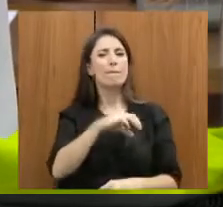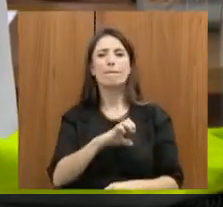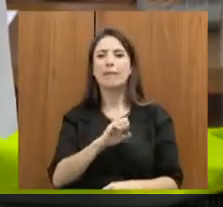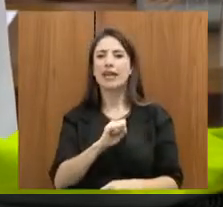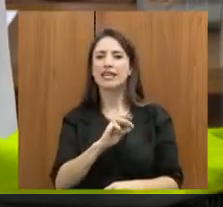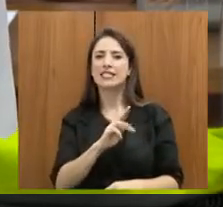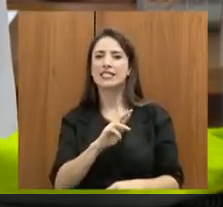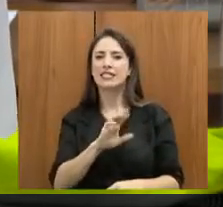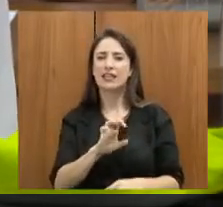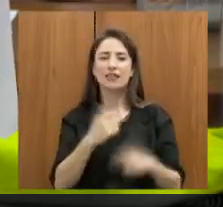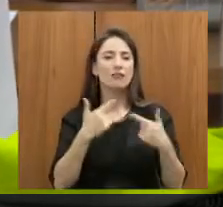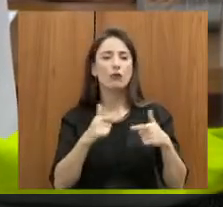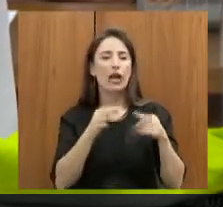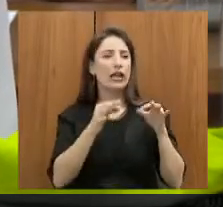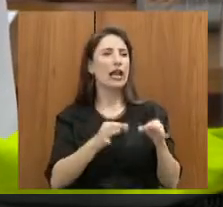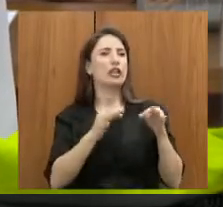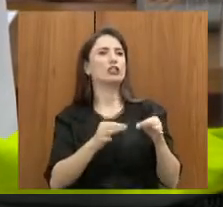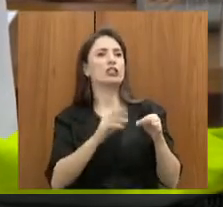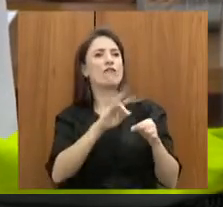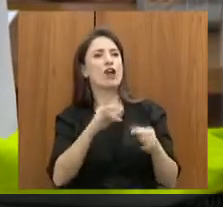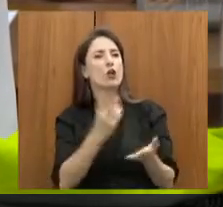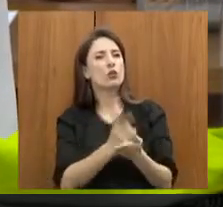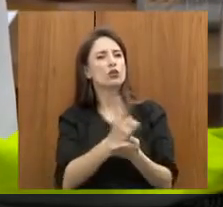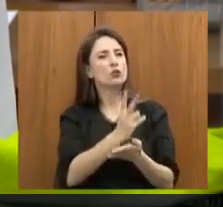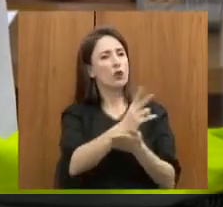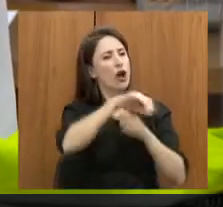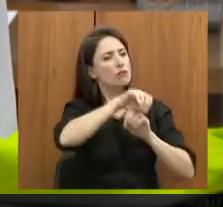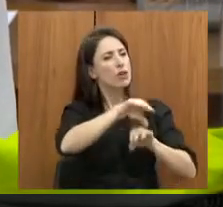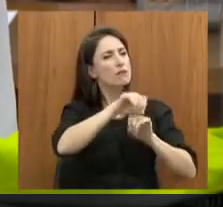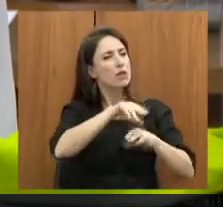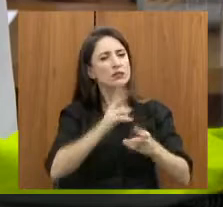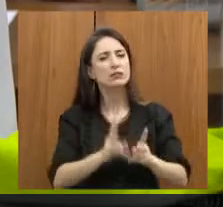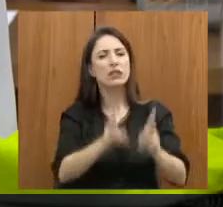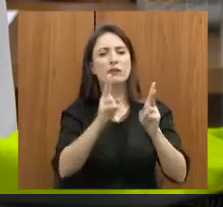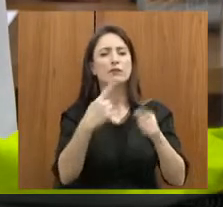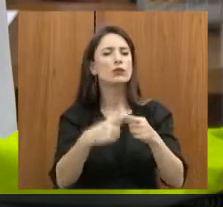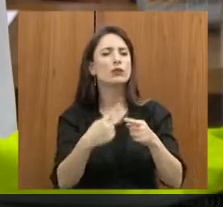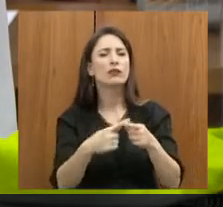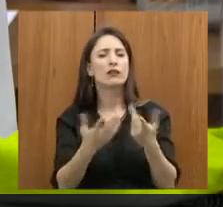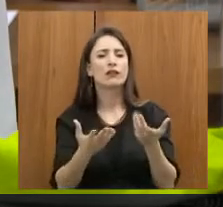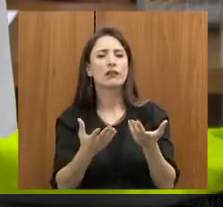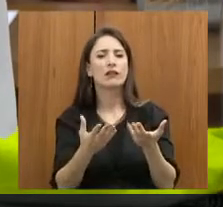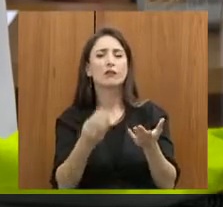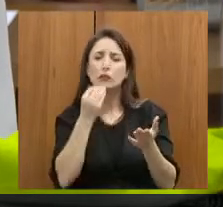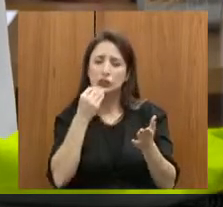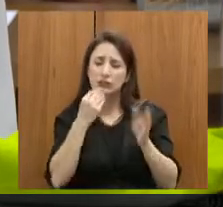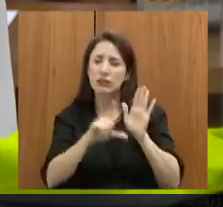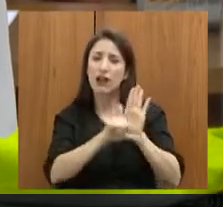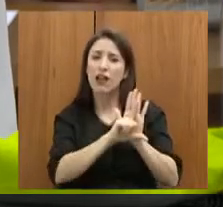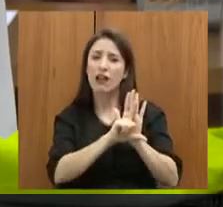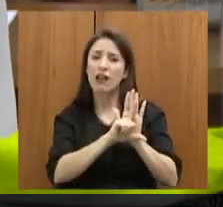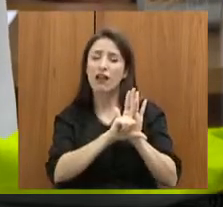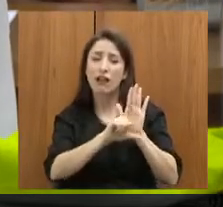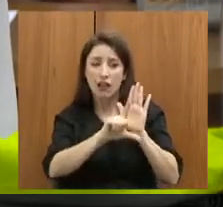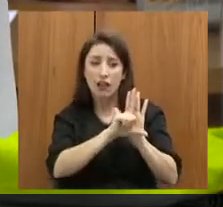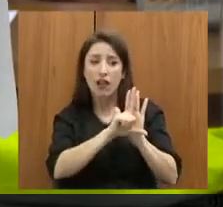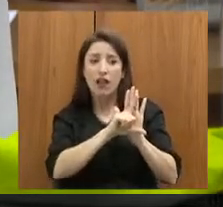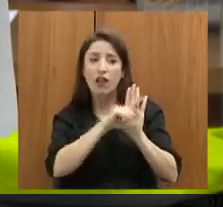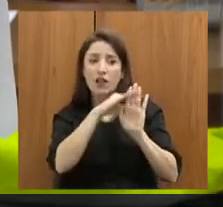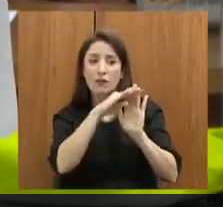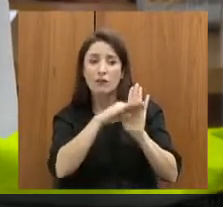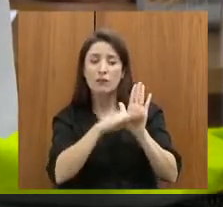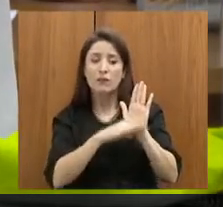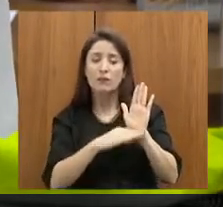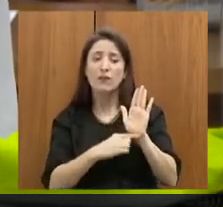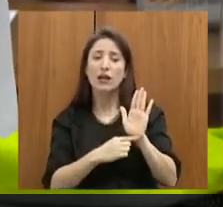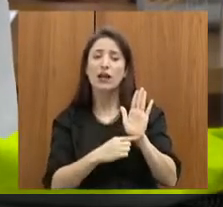Mestres e na lei Já que é lei torna produto toda a sabedoria